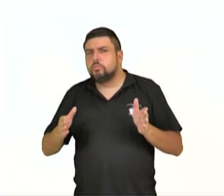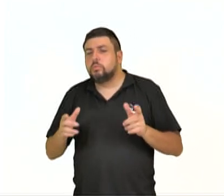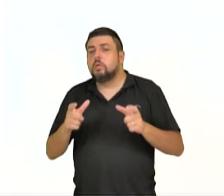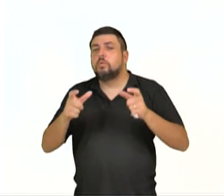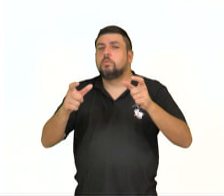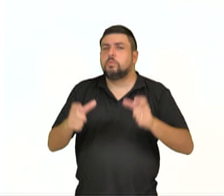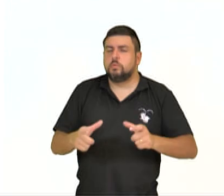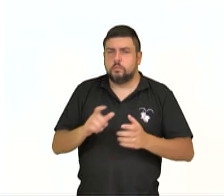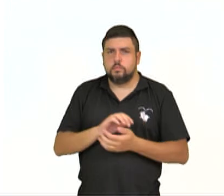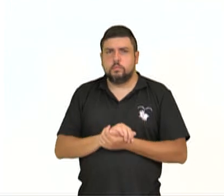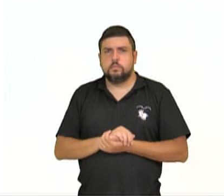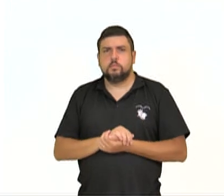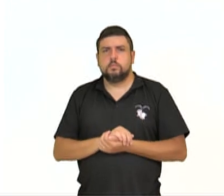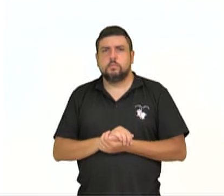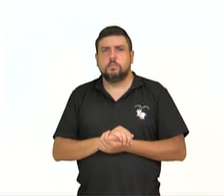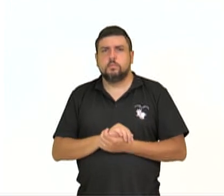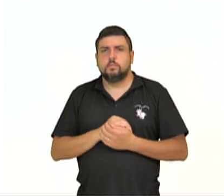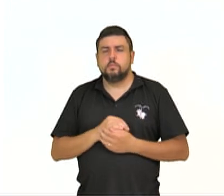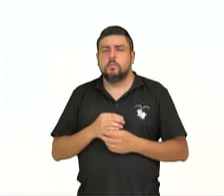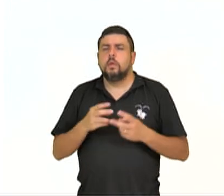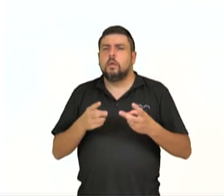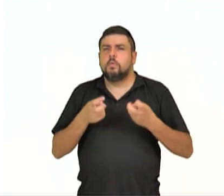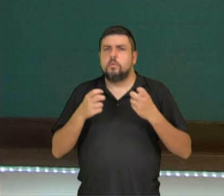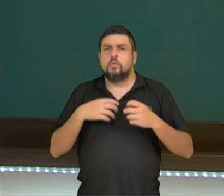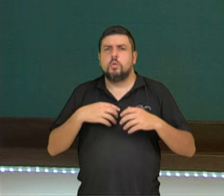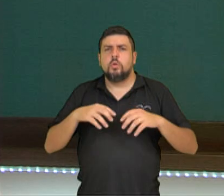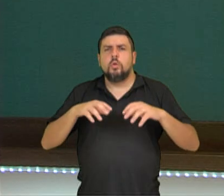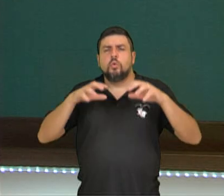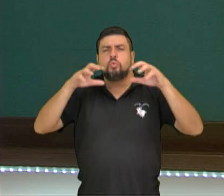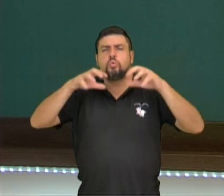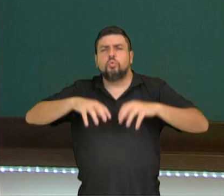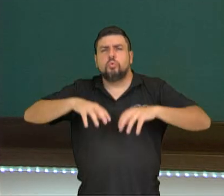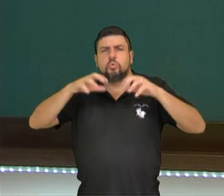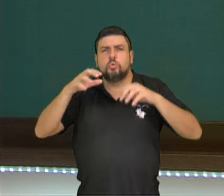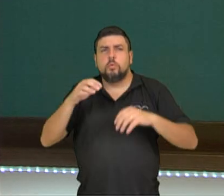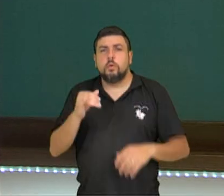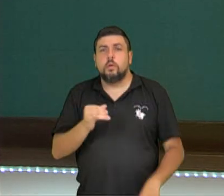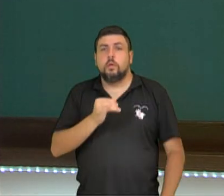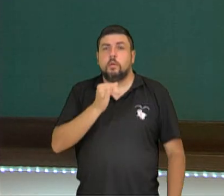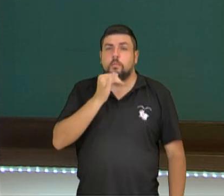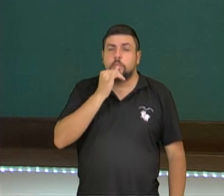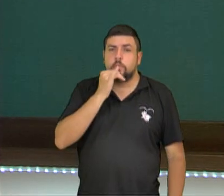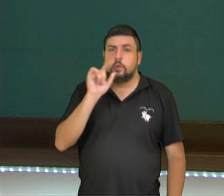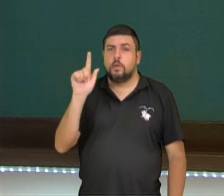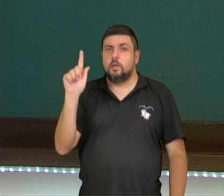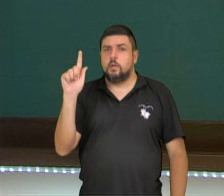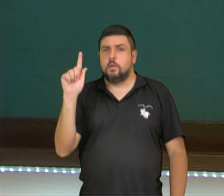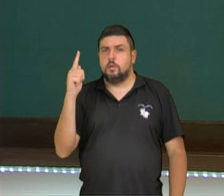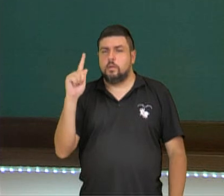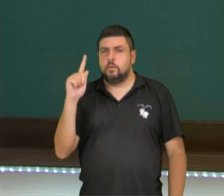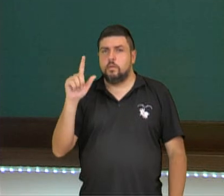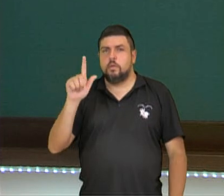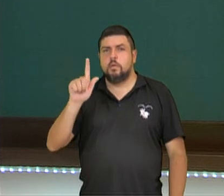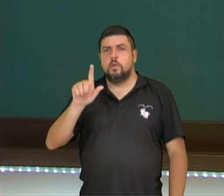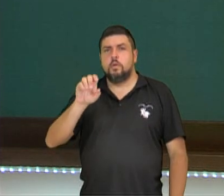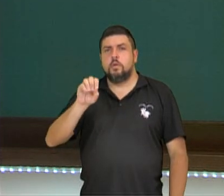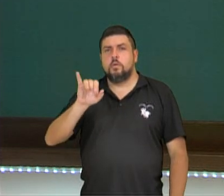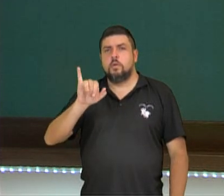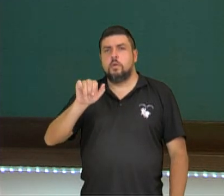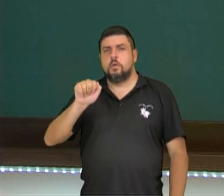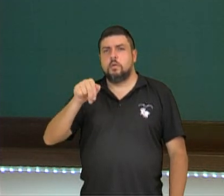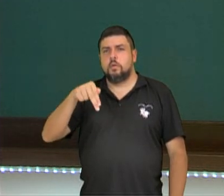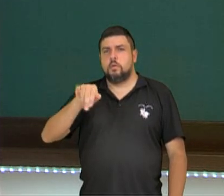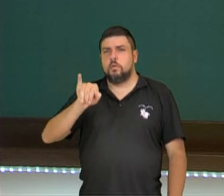nós aqui a média de chuvas em Goiânia, né? Que é uma porção do território brasileiro, uma